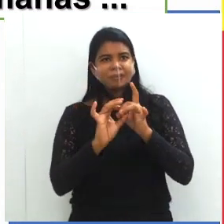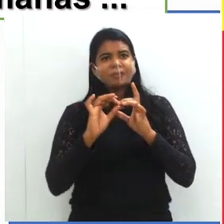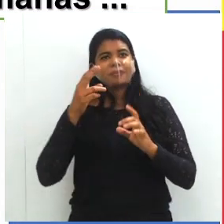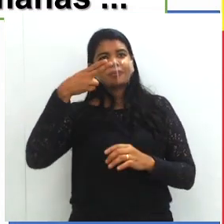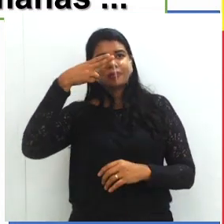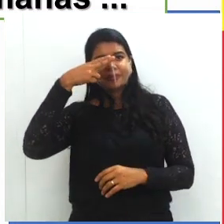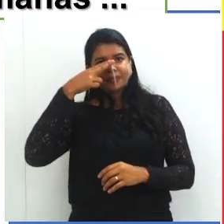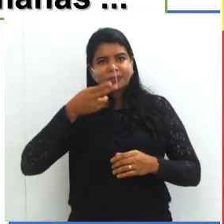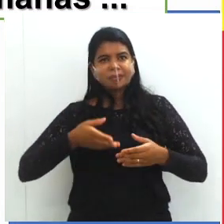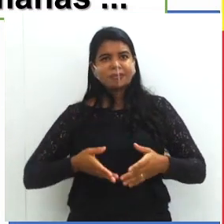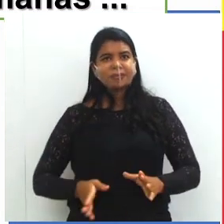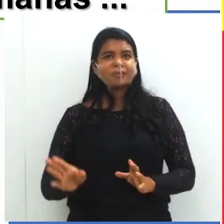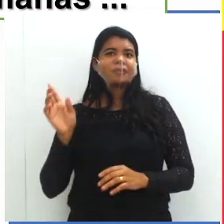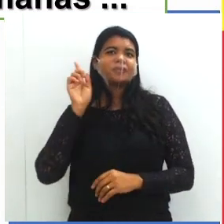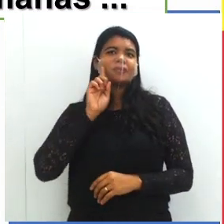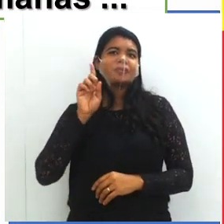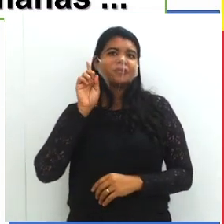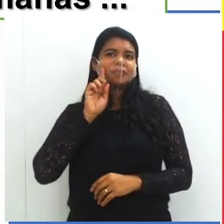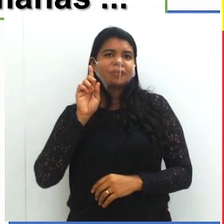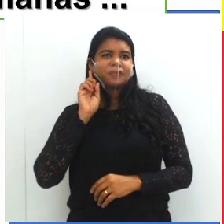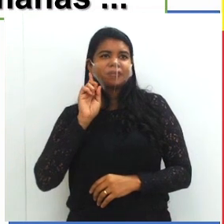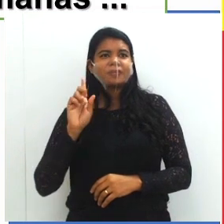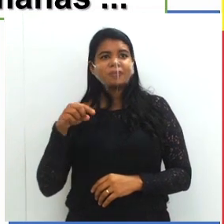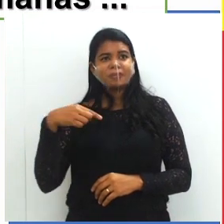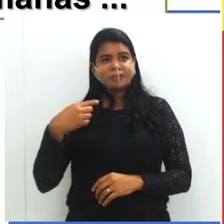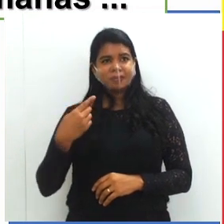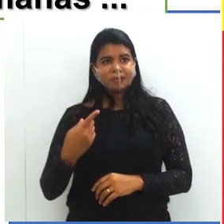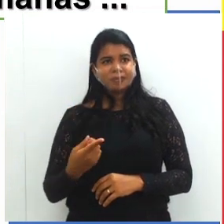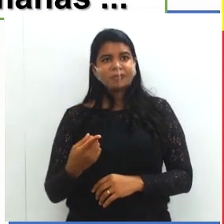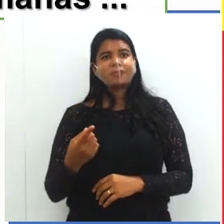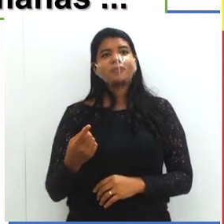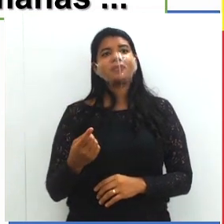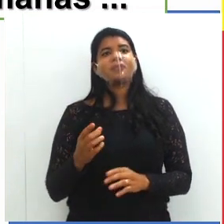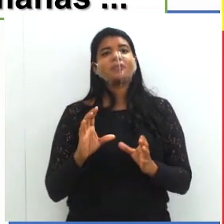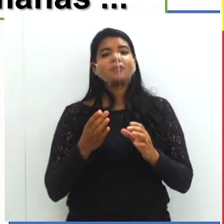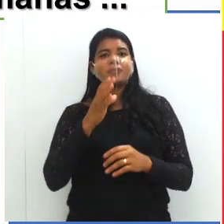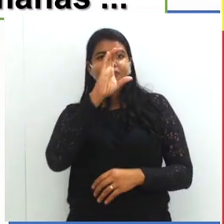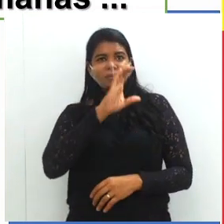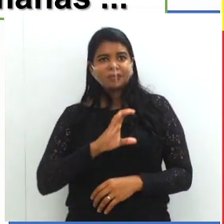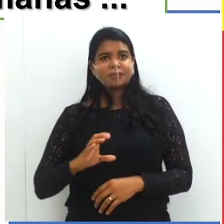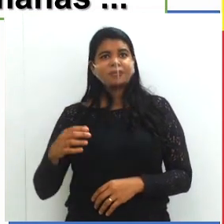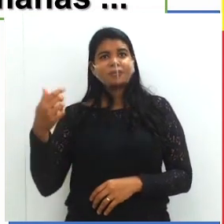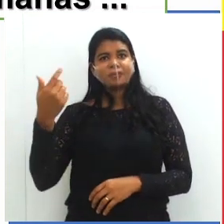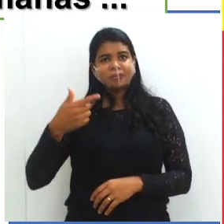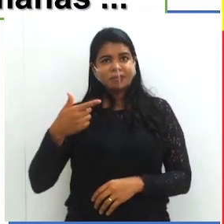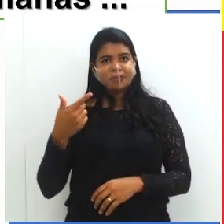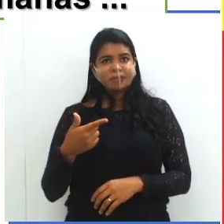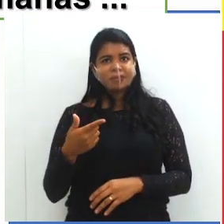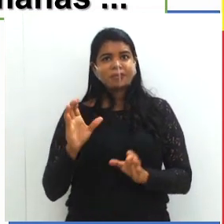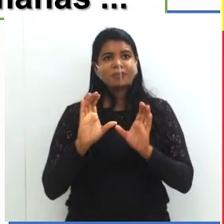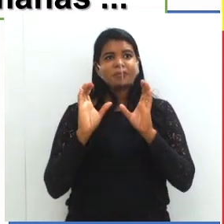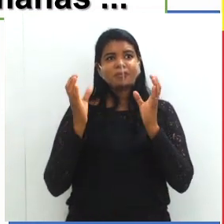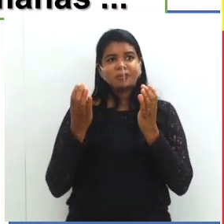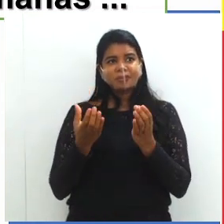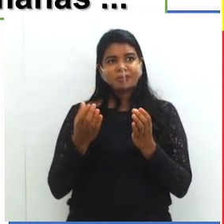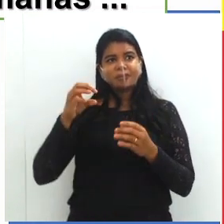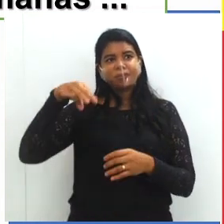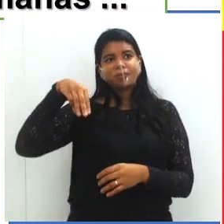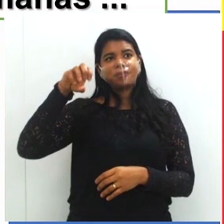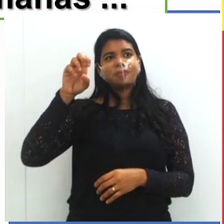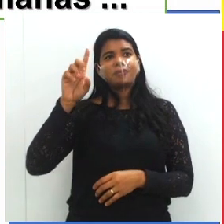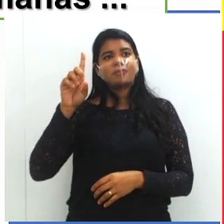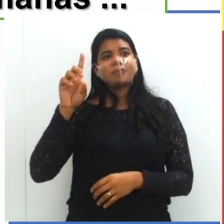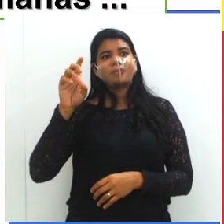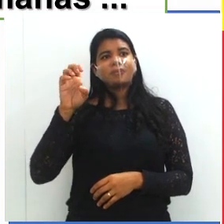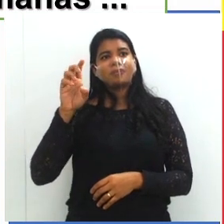teológica cristã nascida na América Latina depois do Concílio Vaticano II e da Conferência de